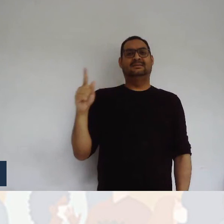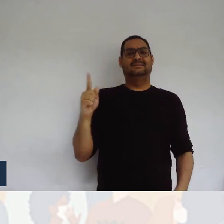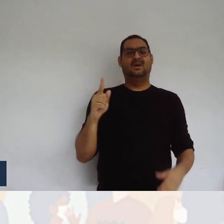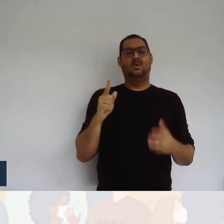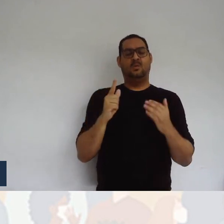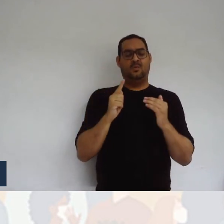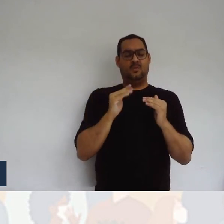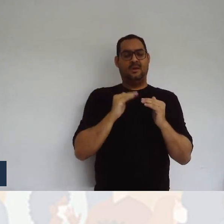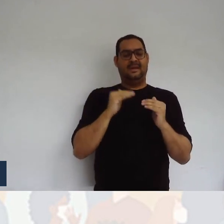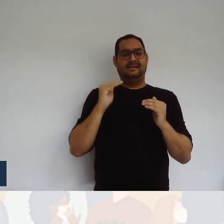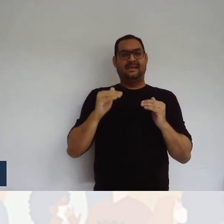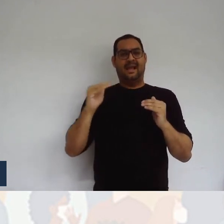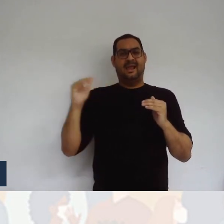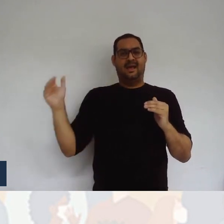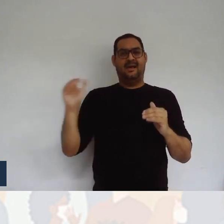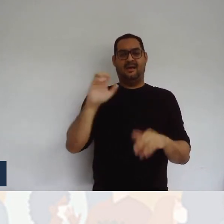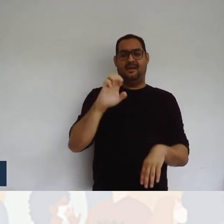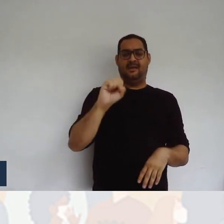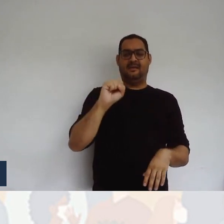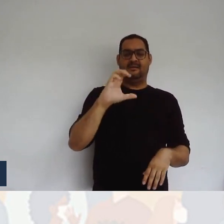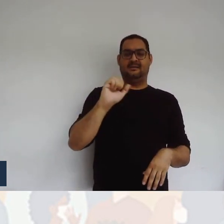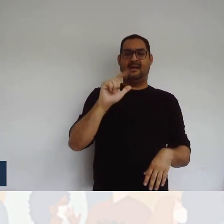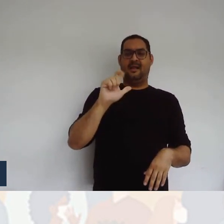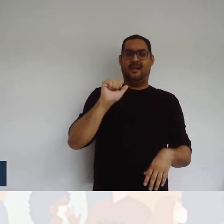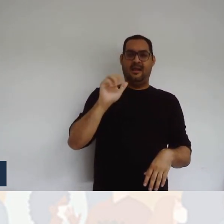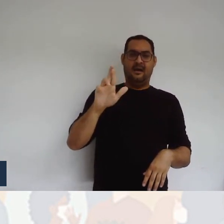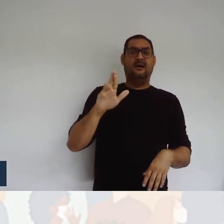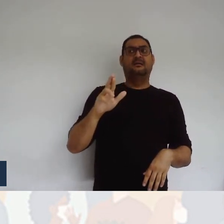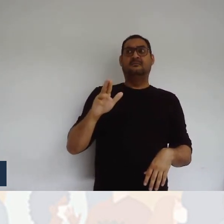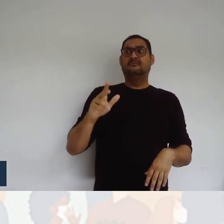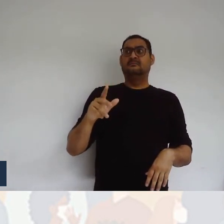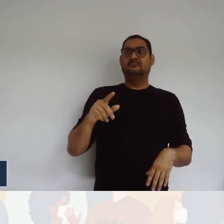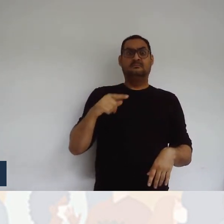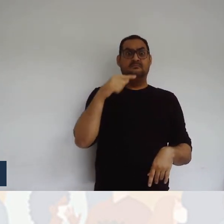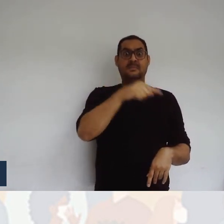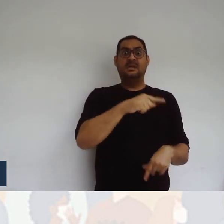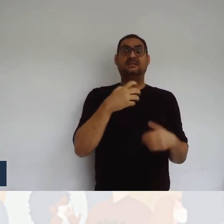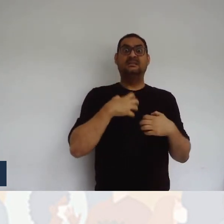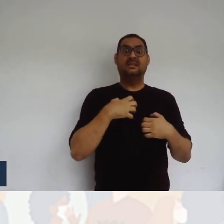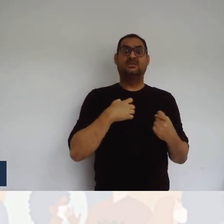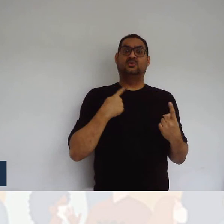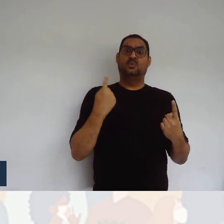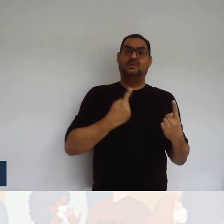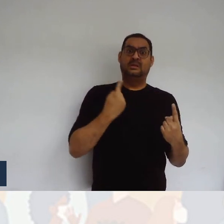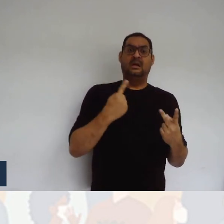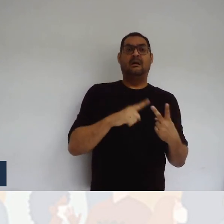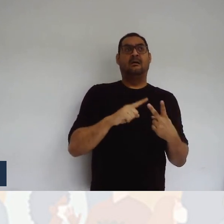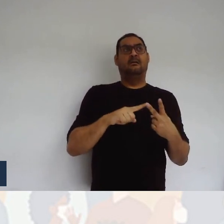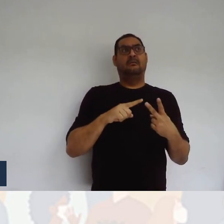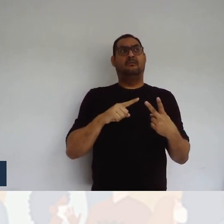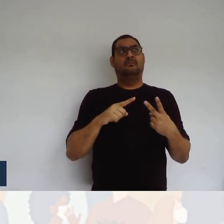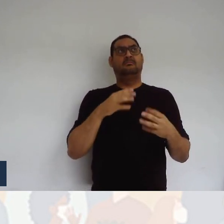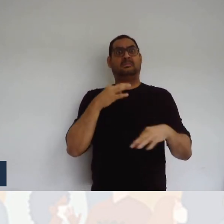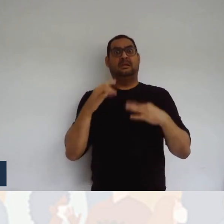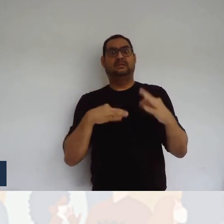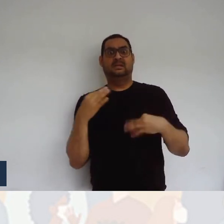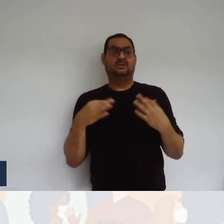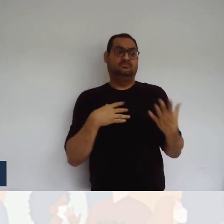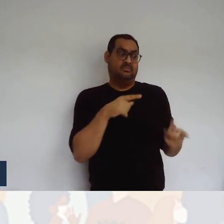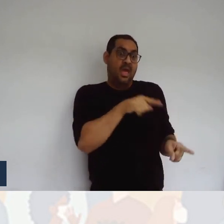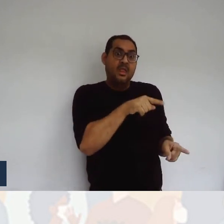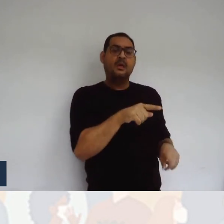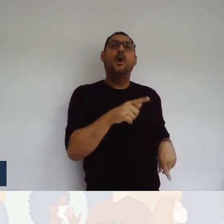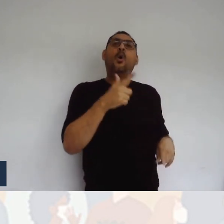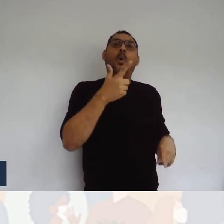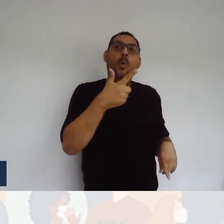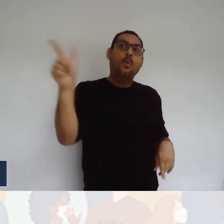entextualizei, né? Provavelmente outras pessoas fariam valer outros sentidos, né? E por isso que eu acho que é interessante